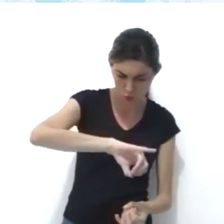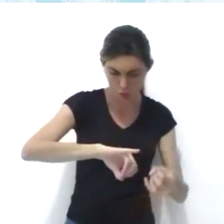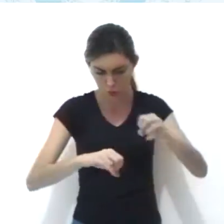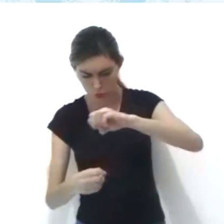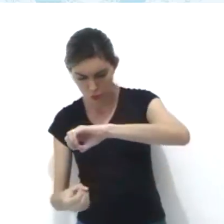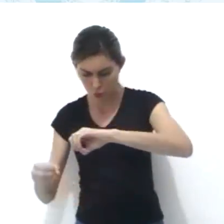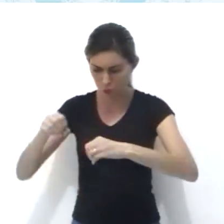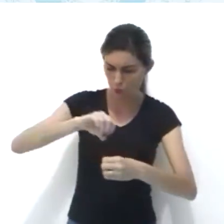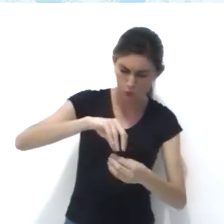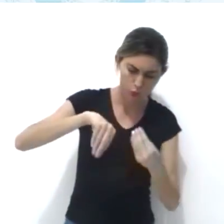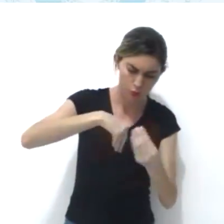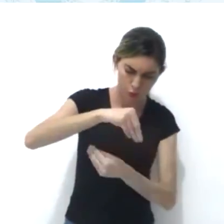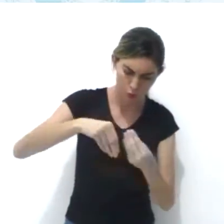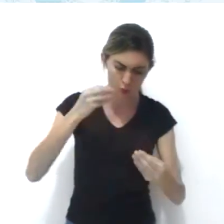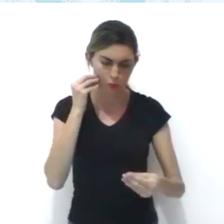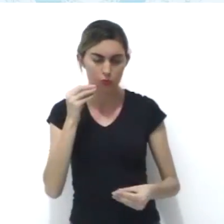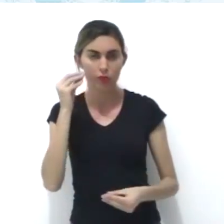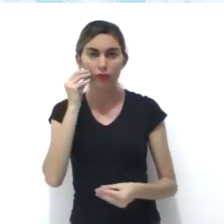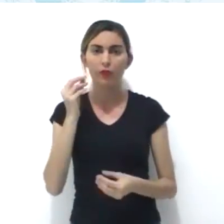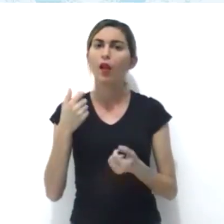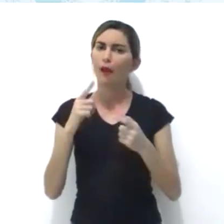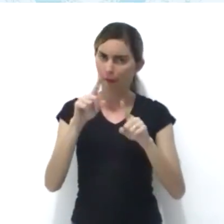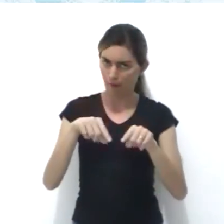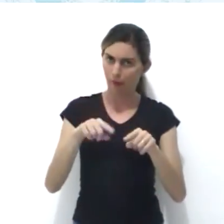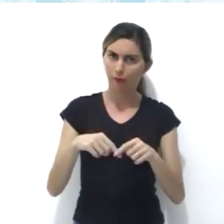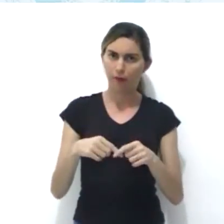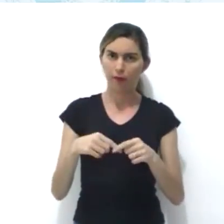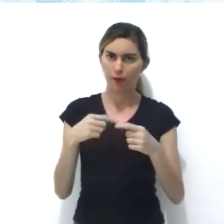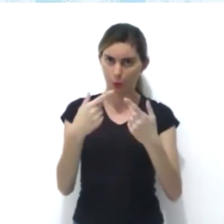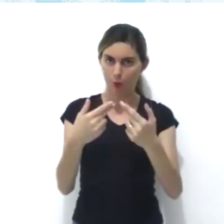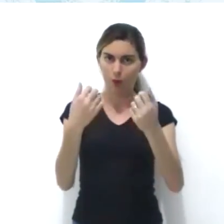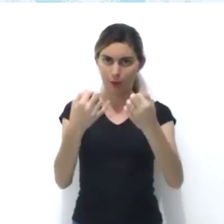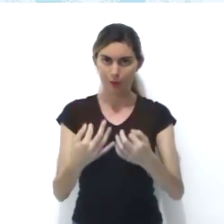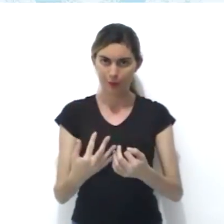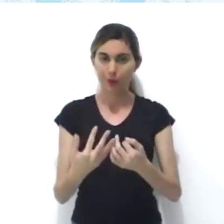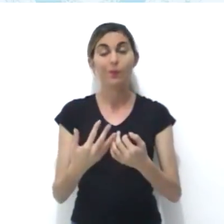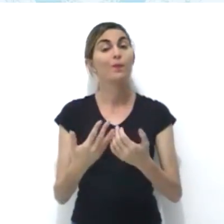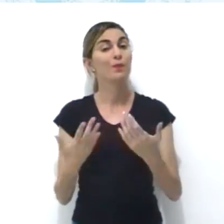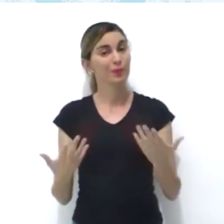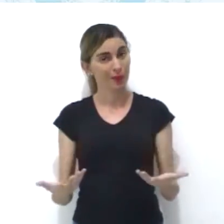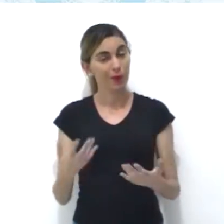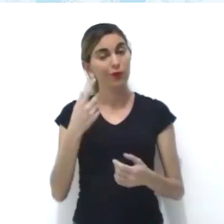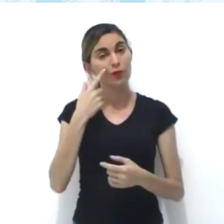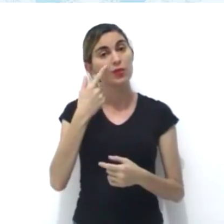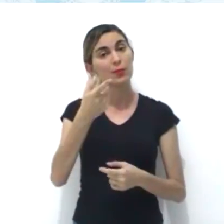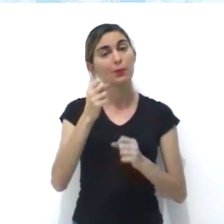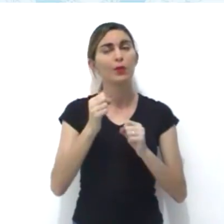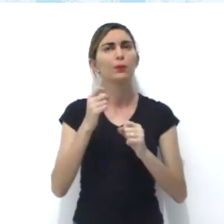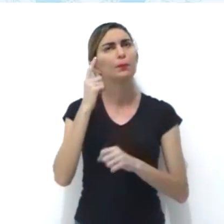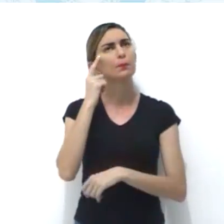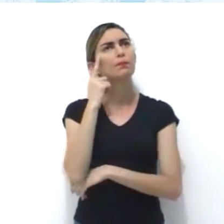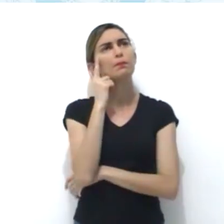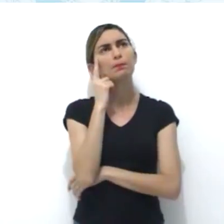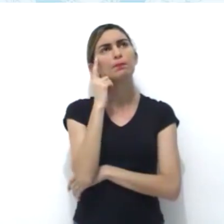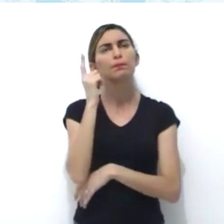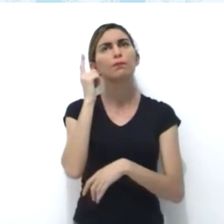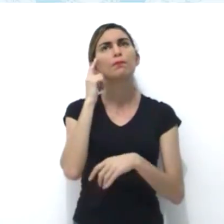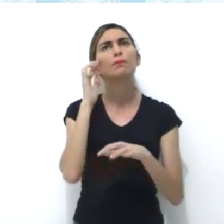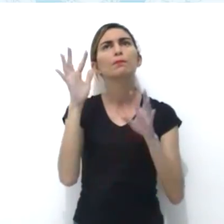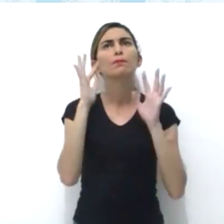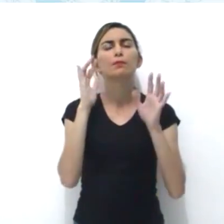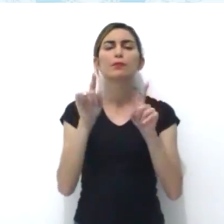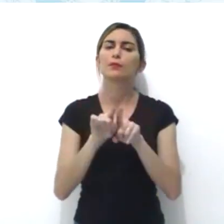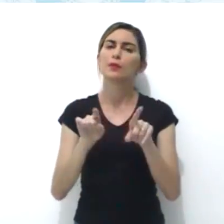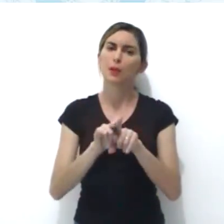os experimentos, né? Vamos ver se vai ser realmente isso tudo, né, que eu estou dizendo para vocês. Então você pode estar aí se